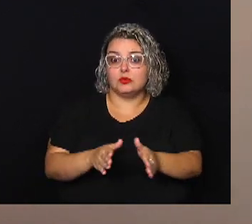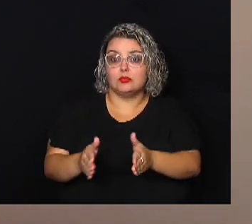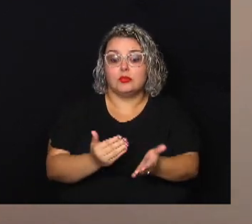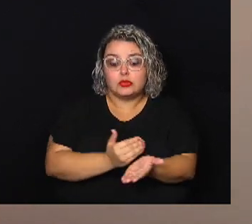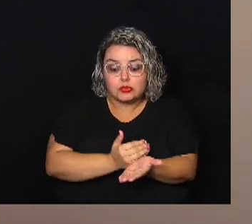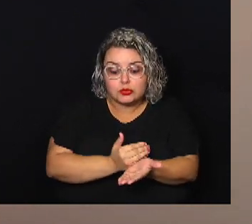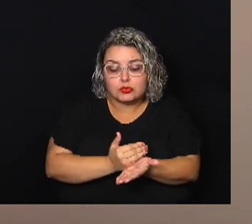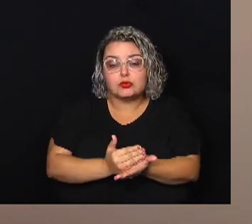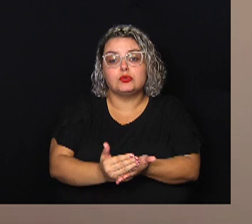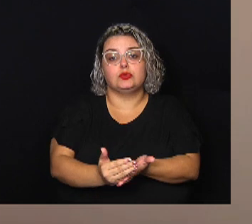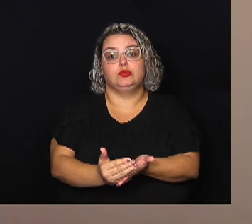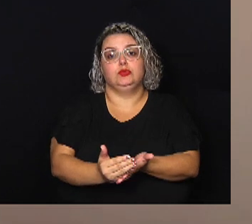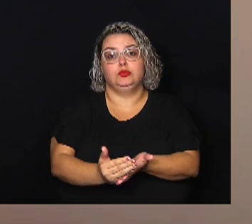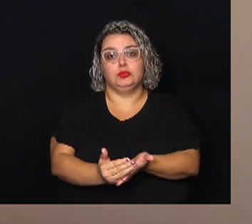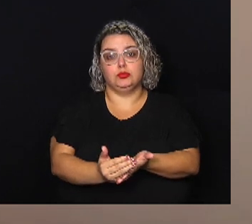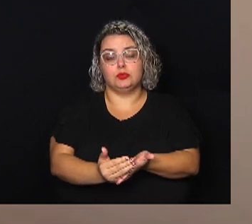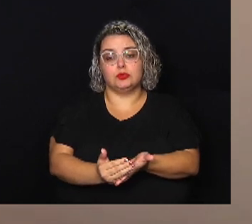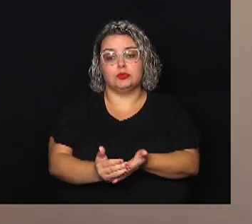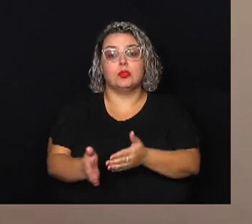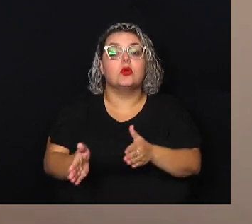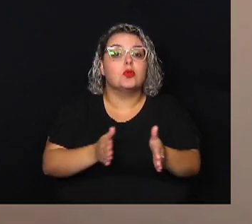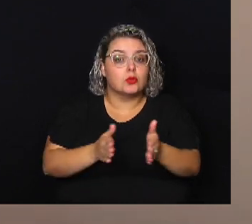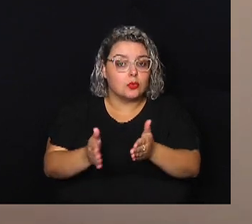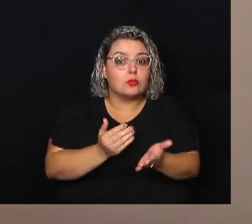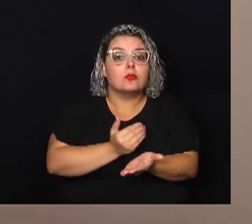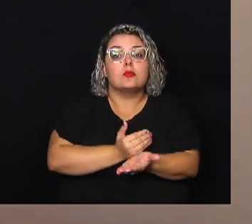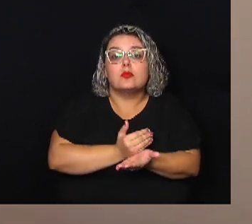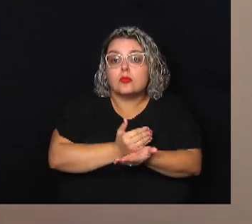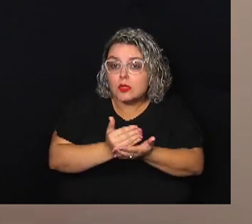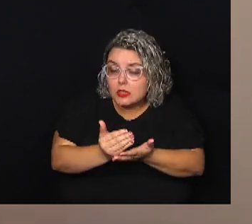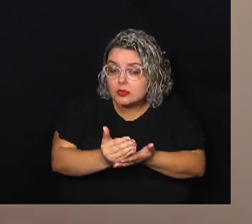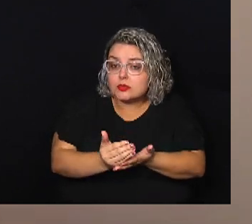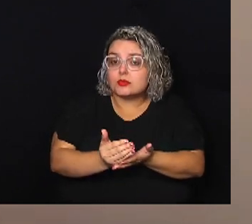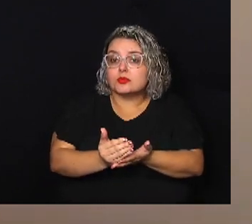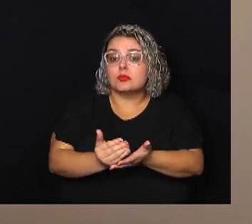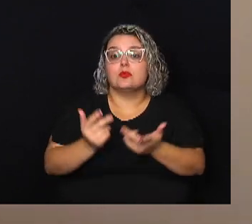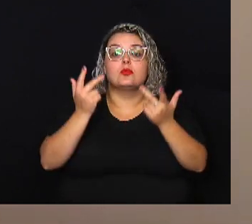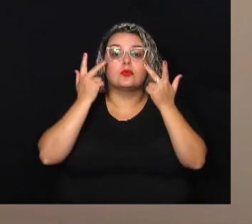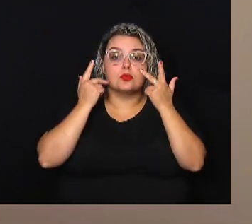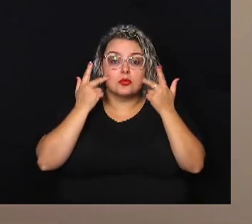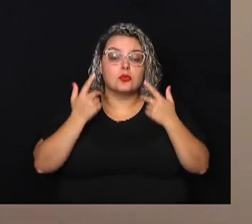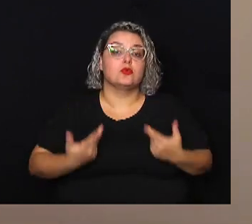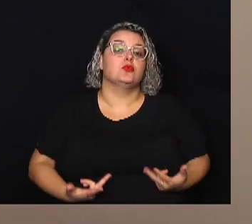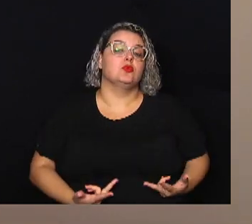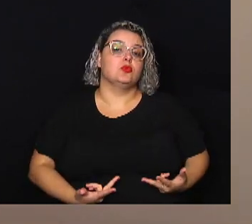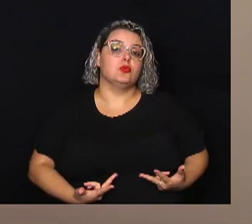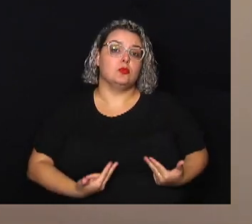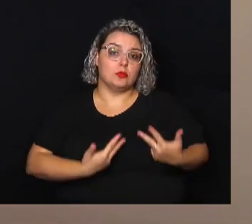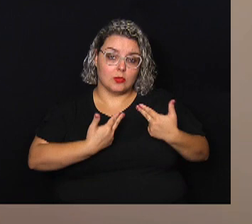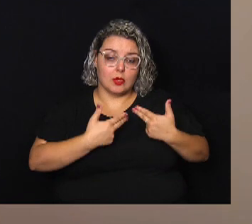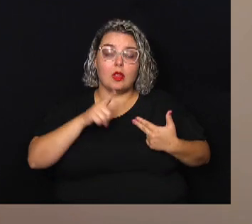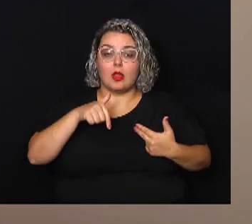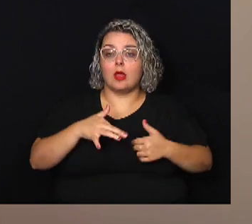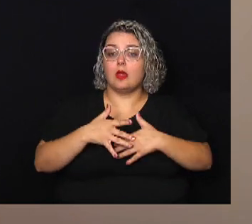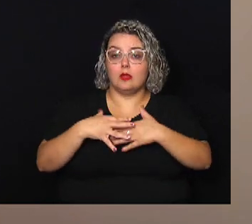inicial, num momento mais inicial, onde normalmente a cirurgia é curativa, ou a gente traz